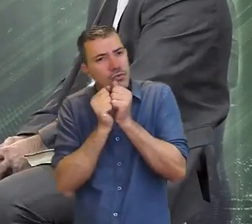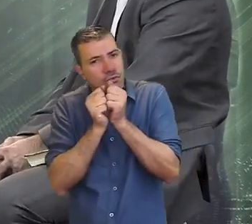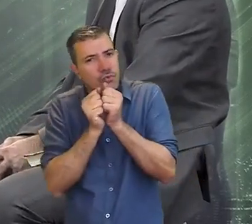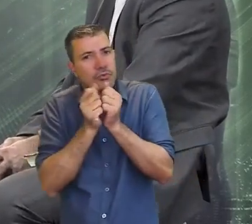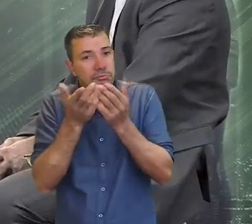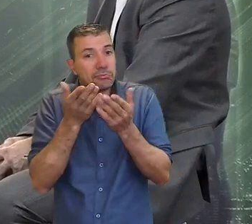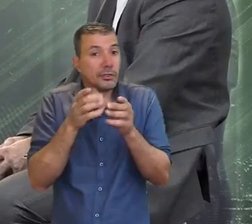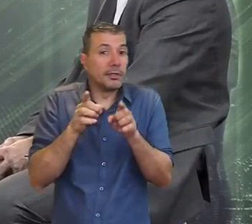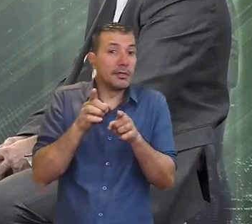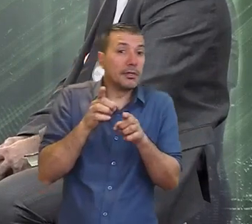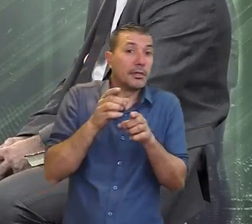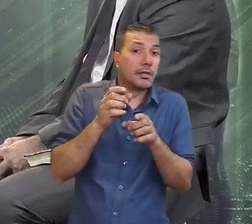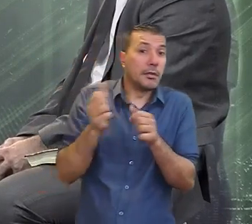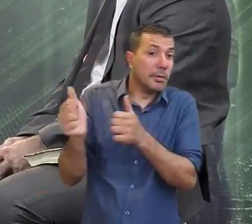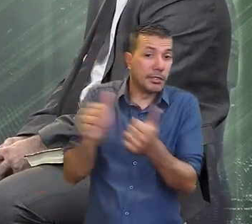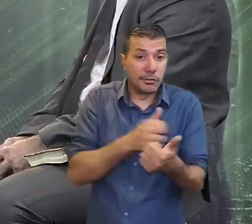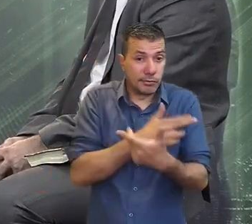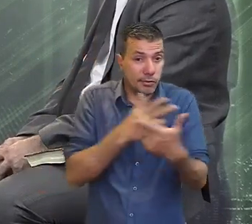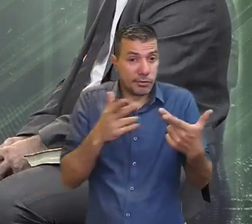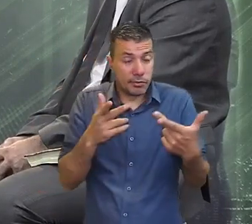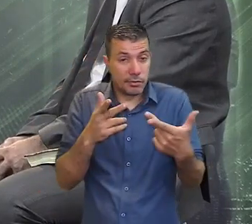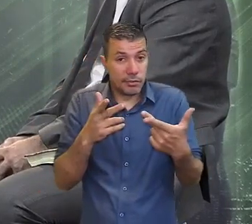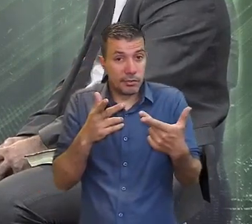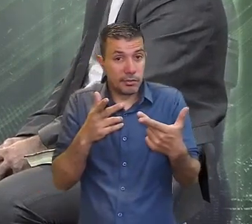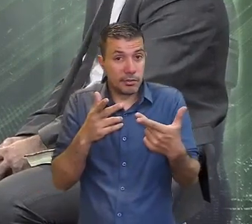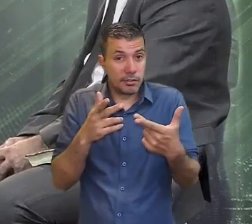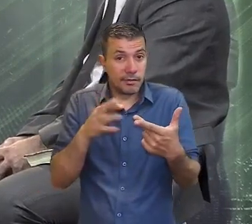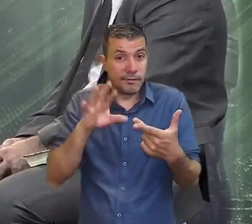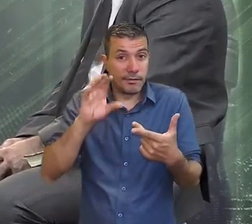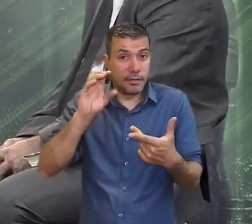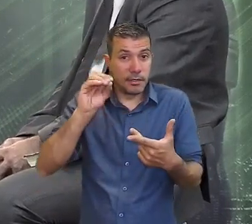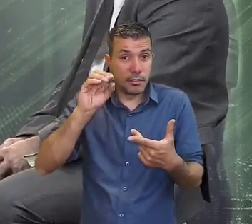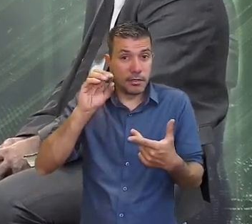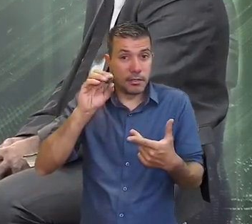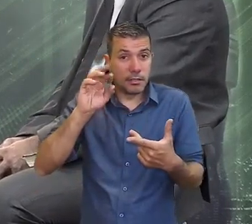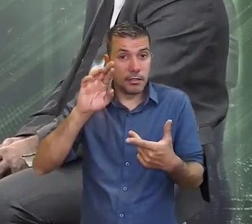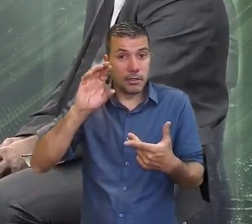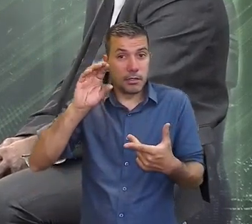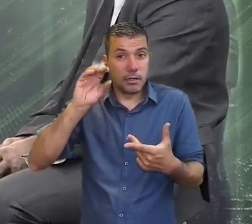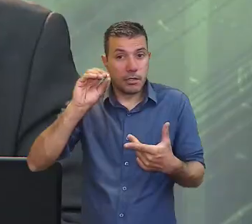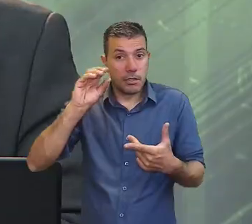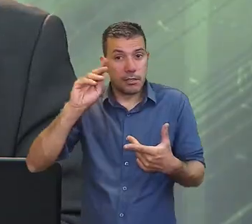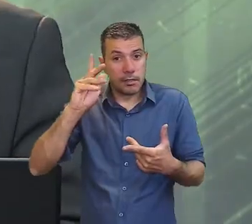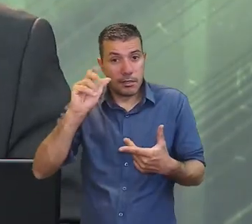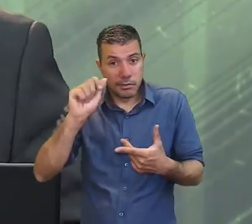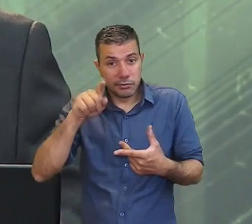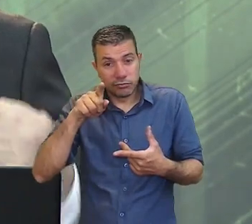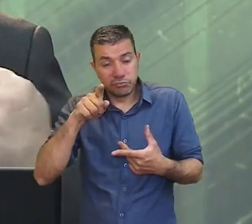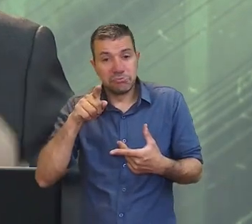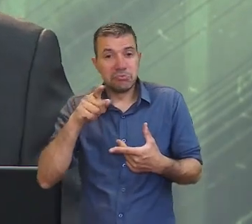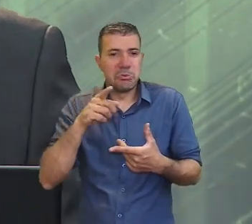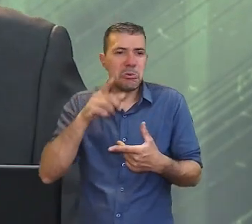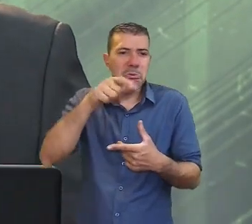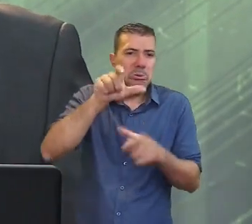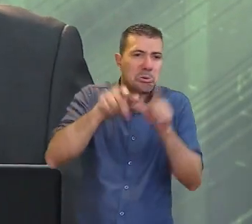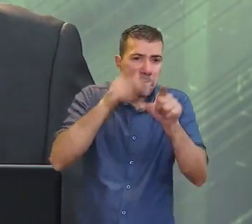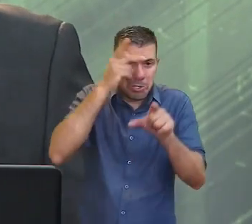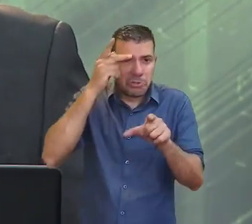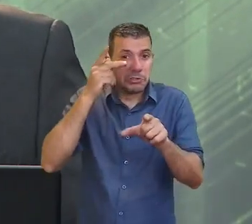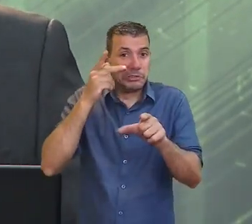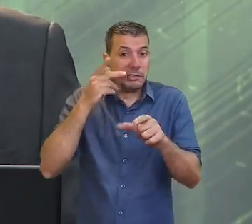lá em Caieiras, lá fazendo alguns batismos. Franca da Rocha. Mando um abraço para vocês, um povo muito querido, um pessoal